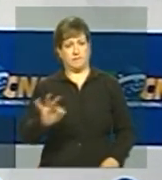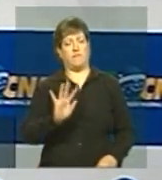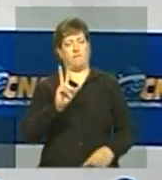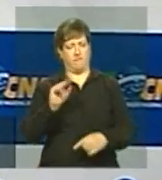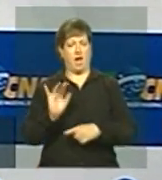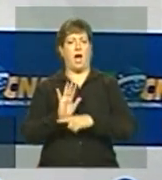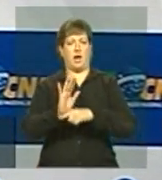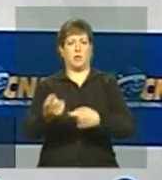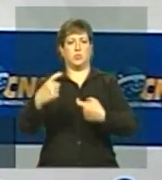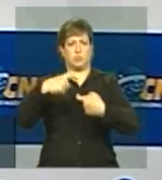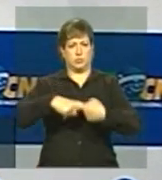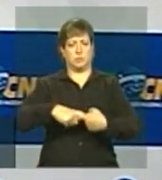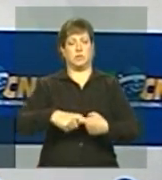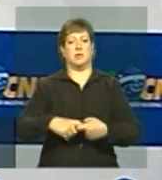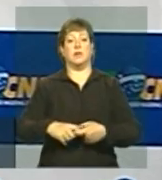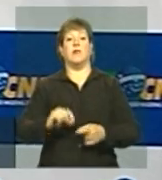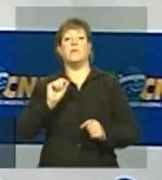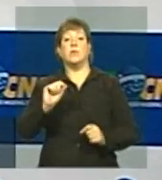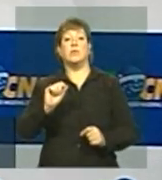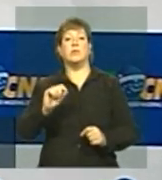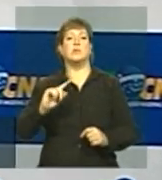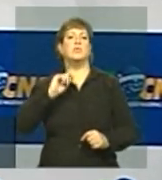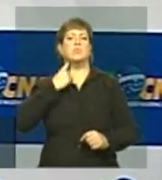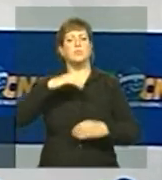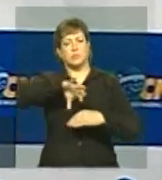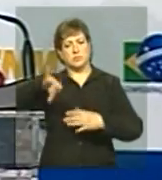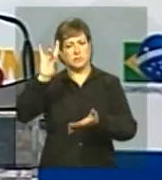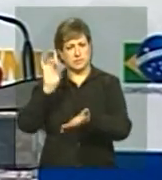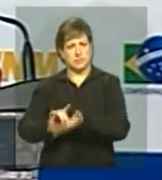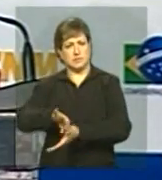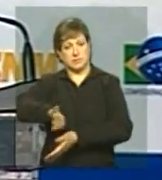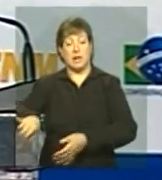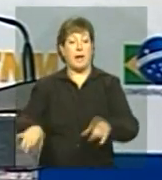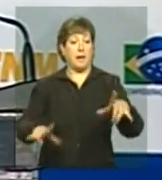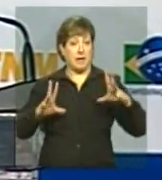parceiro nisso. Vamos separar o joio do trigo.